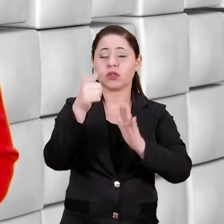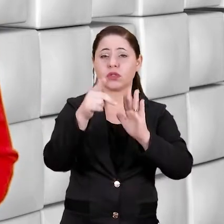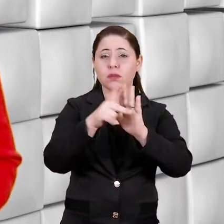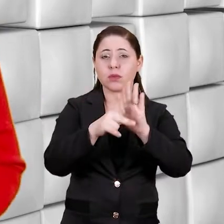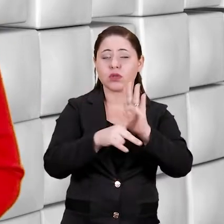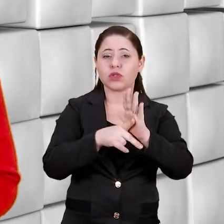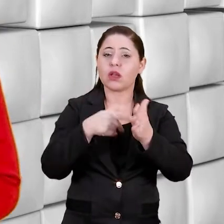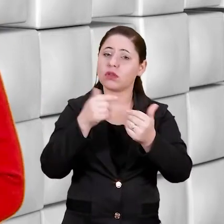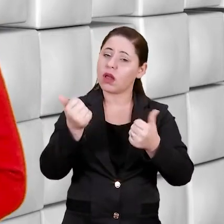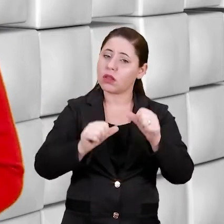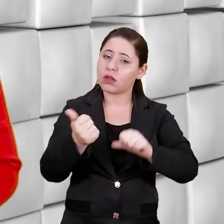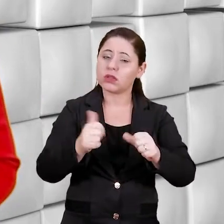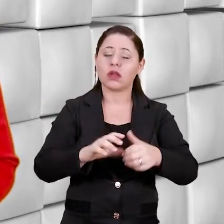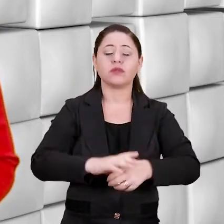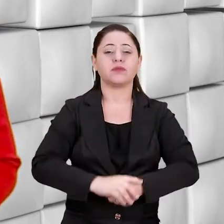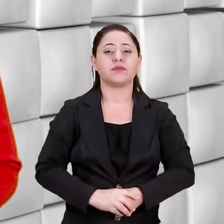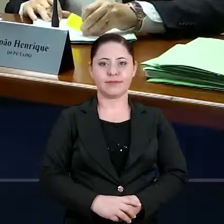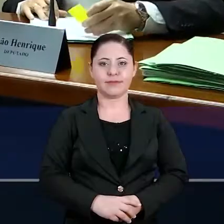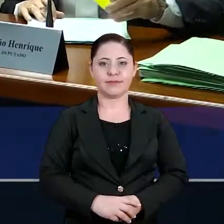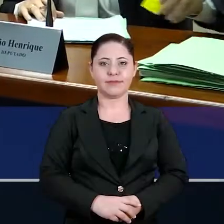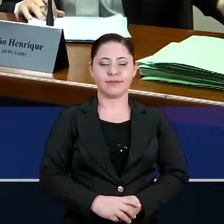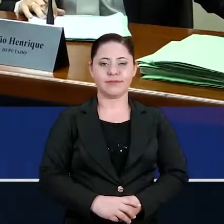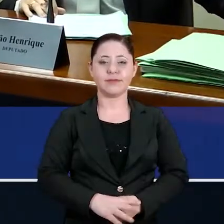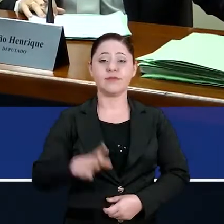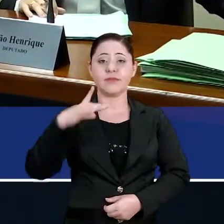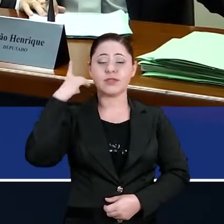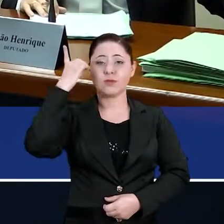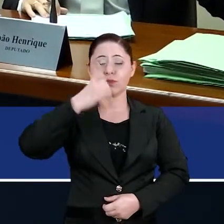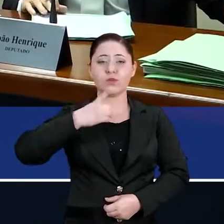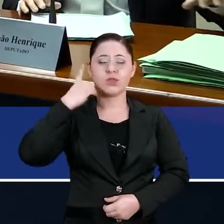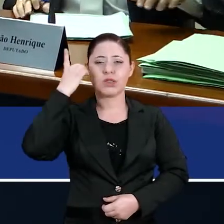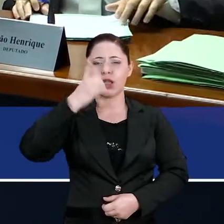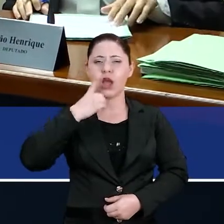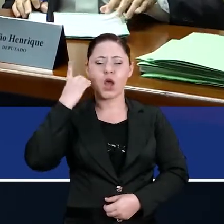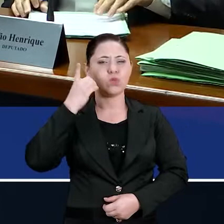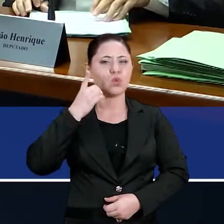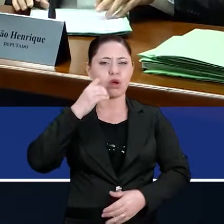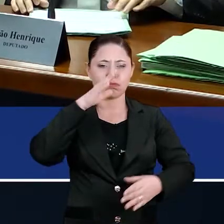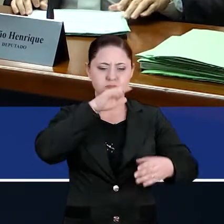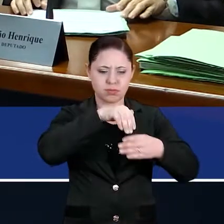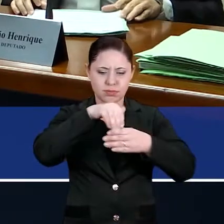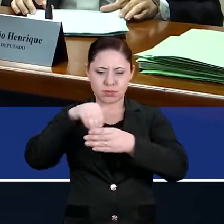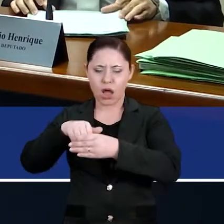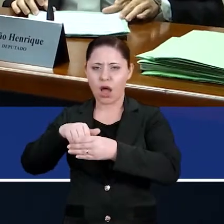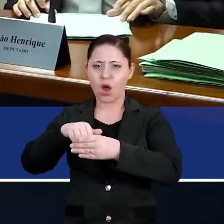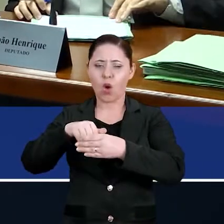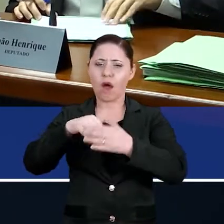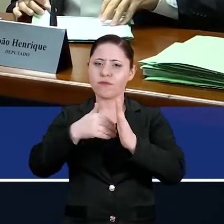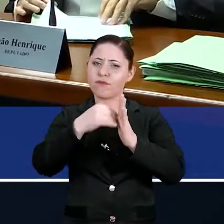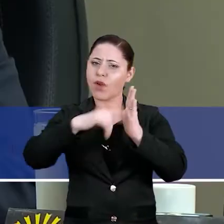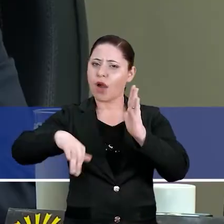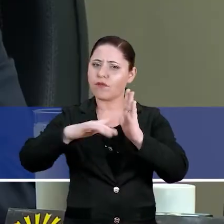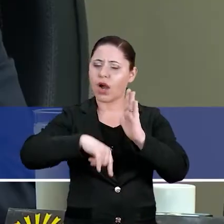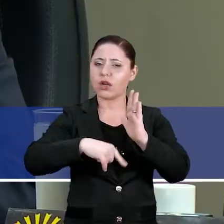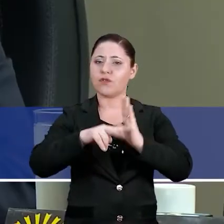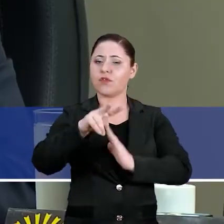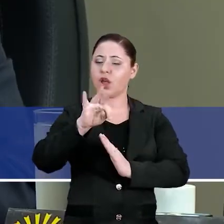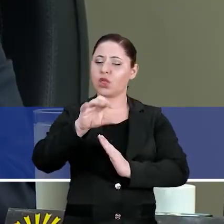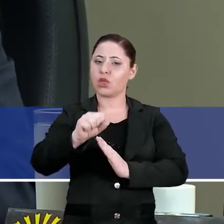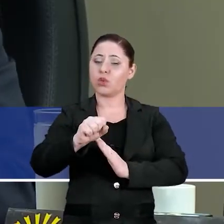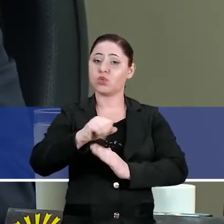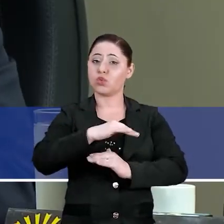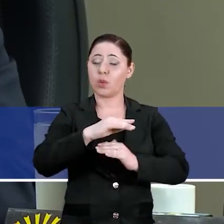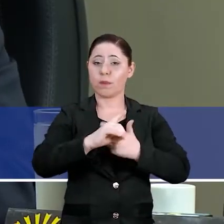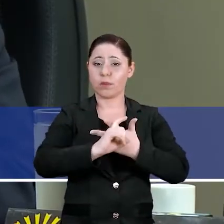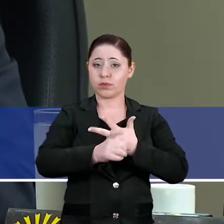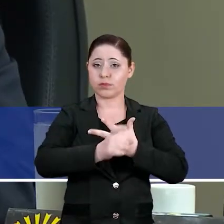matérias também foram analisadas. Os deputados foram unânimes ao decidirem pela derrubada do veto total